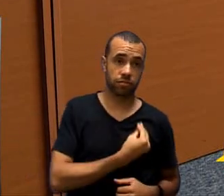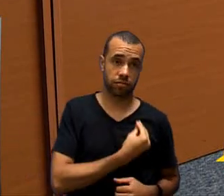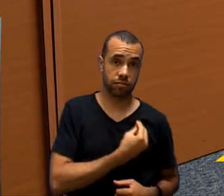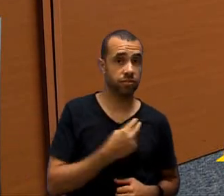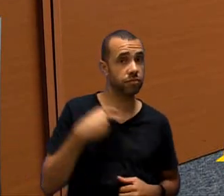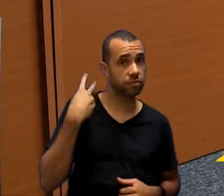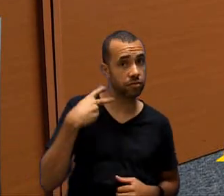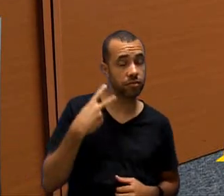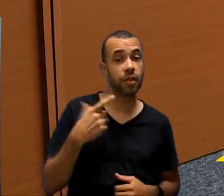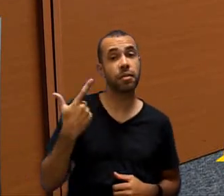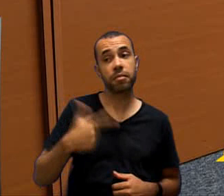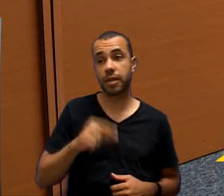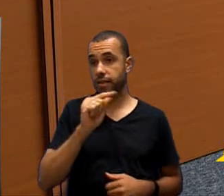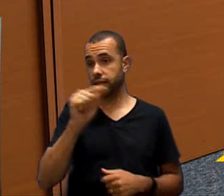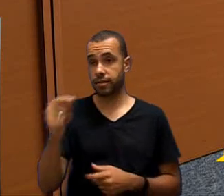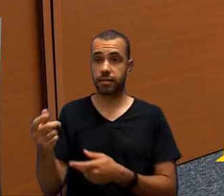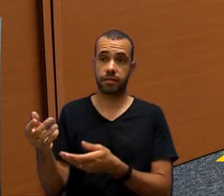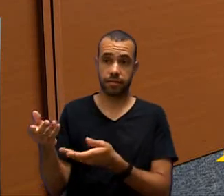os senhores